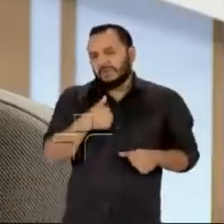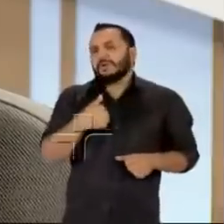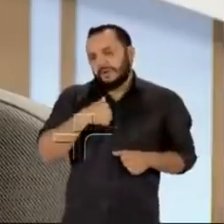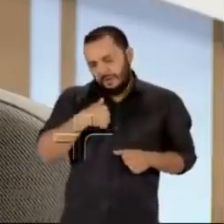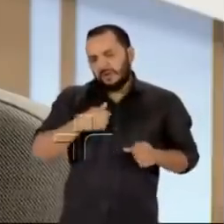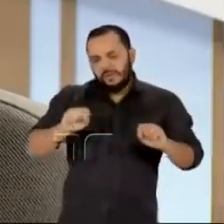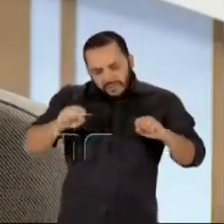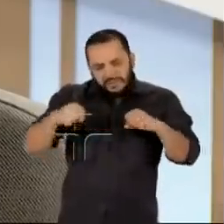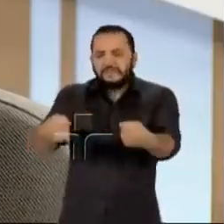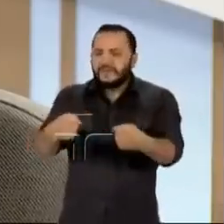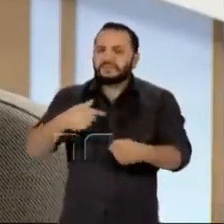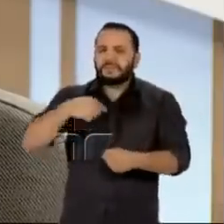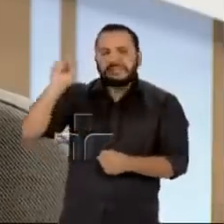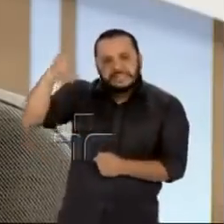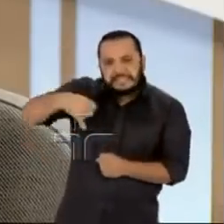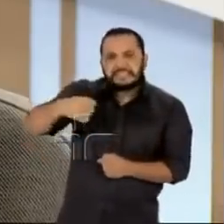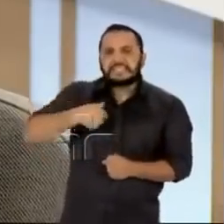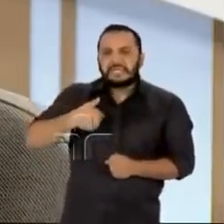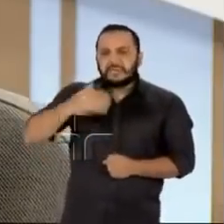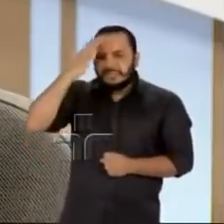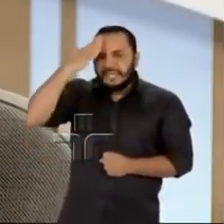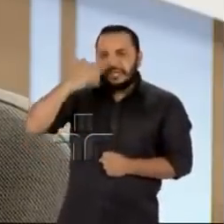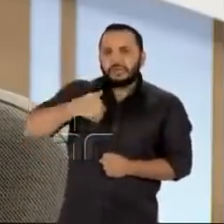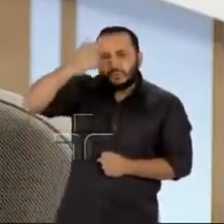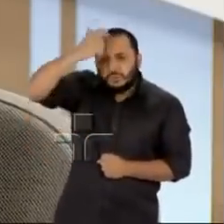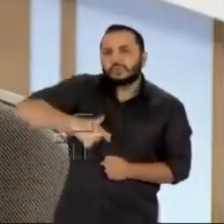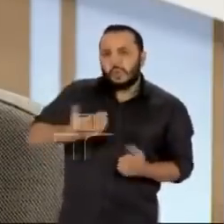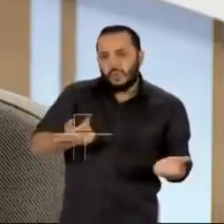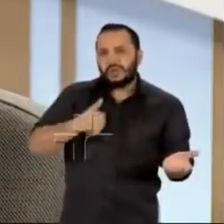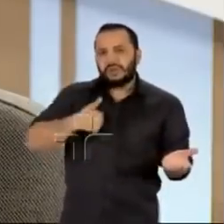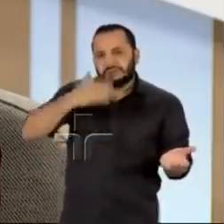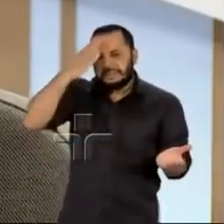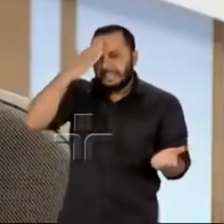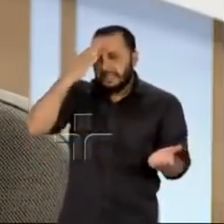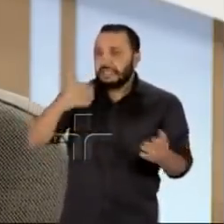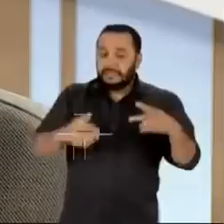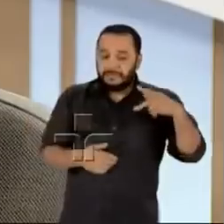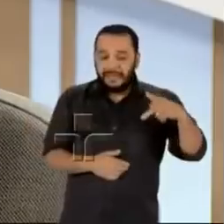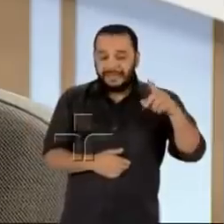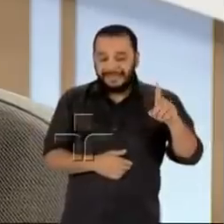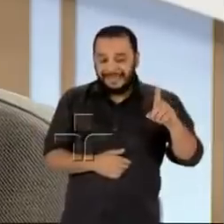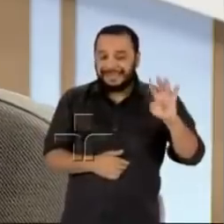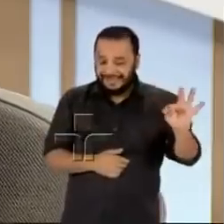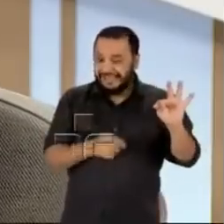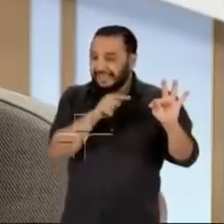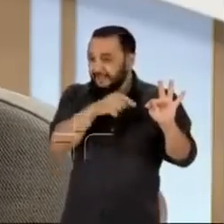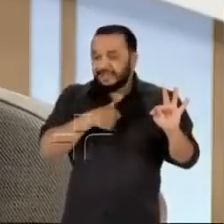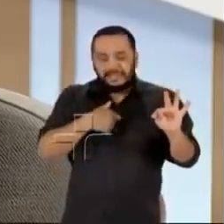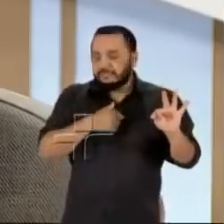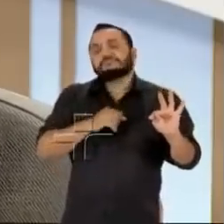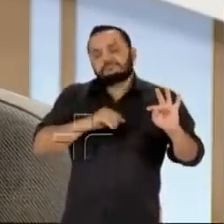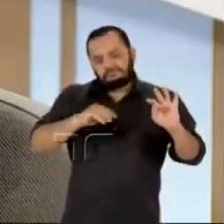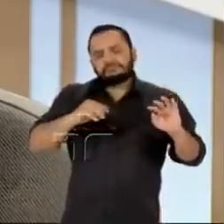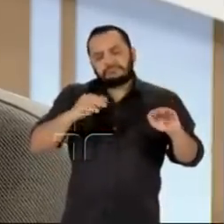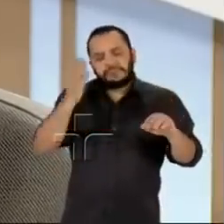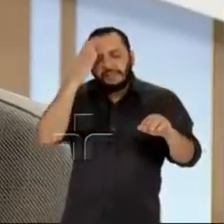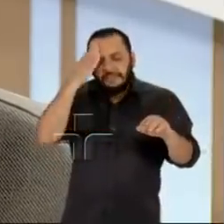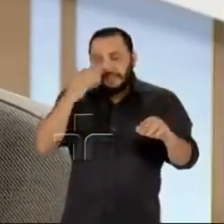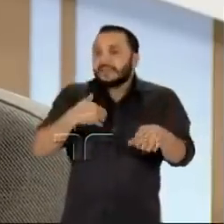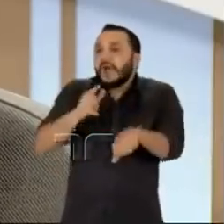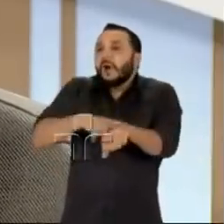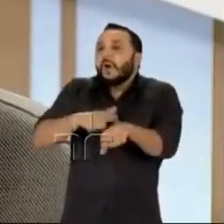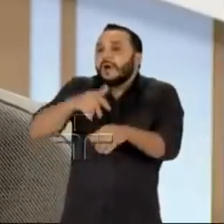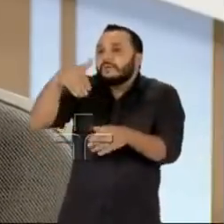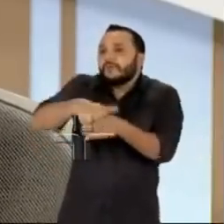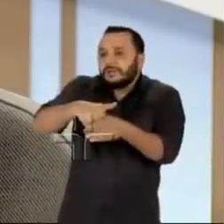defendi ou de quem eu sou não acho que eu desconhecimento meu do que era do PDT mas é que na hora da votação da reforma da Previdência a